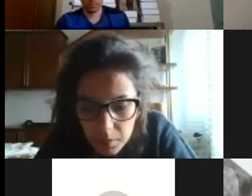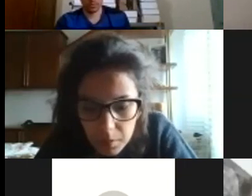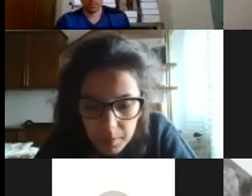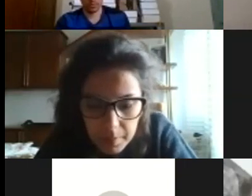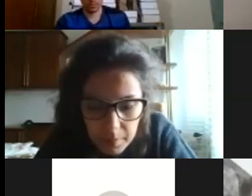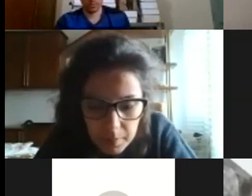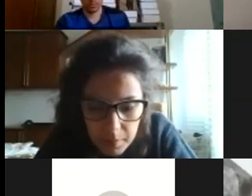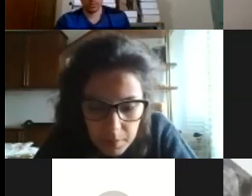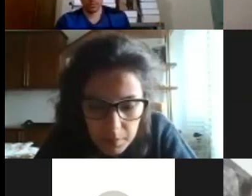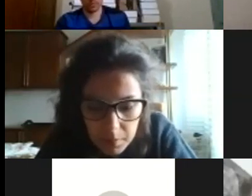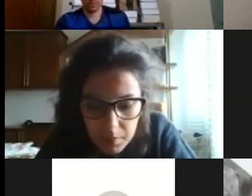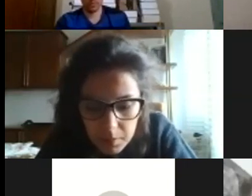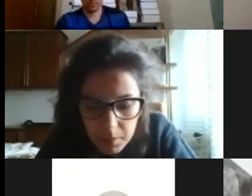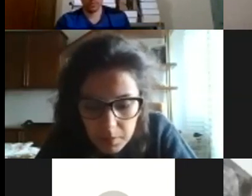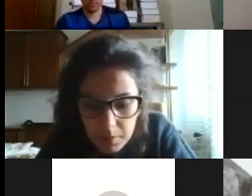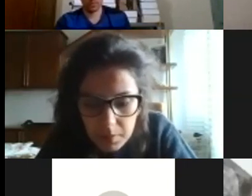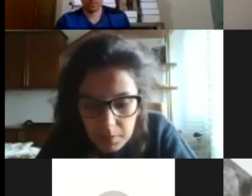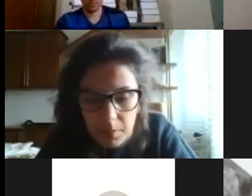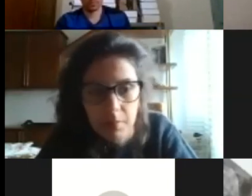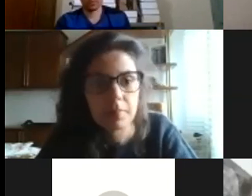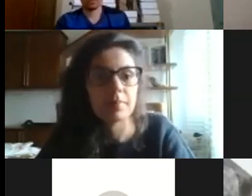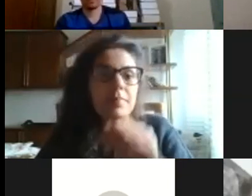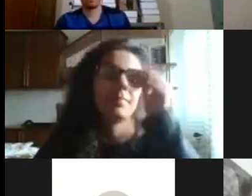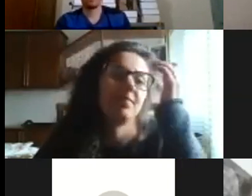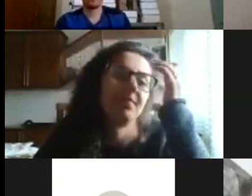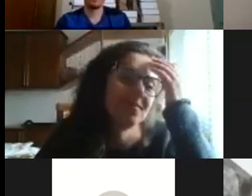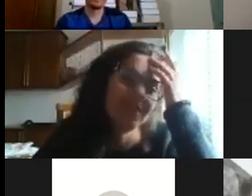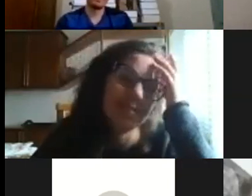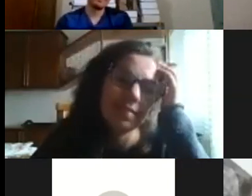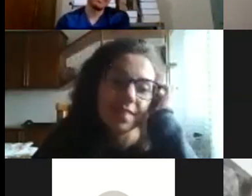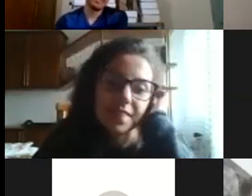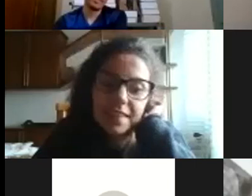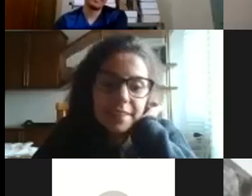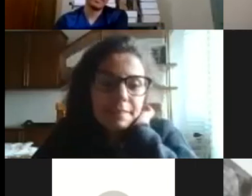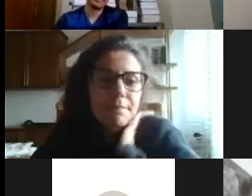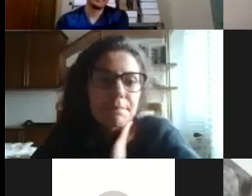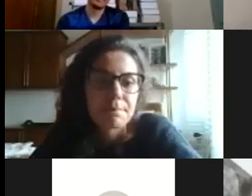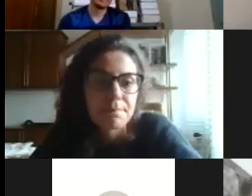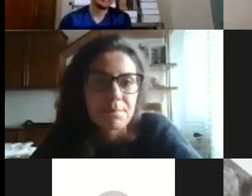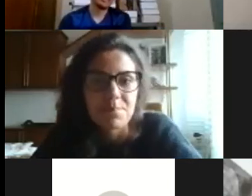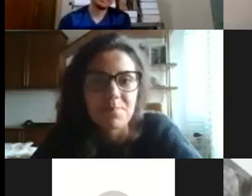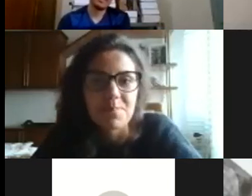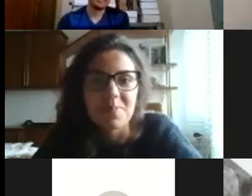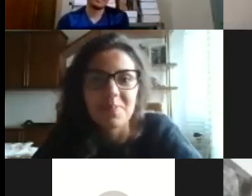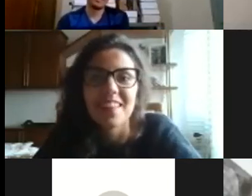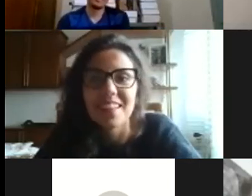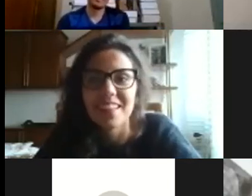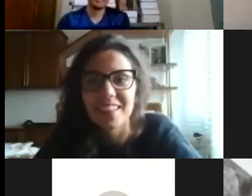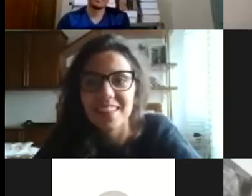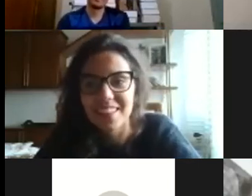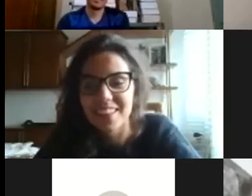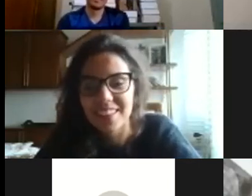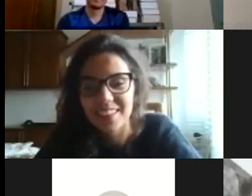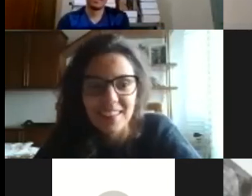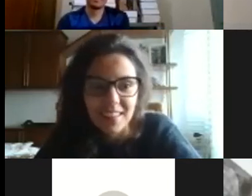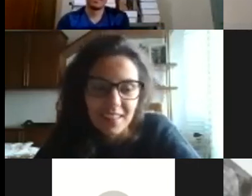é colorado de carteirinha ou gremista até morrer, você assume a posição dessa de uma